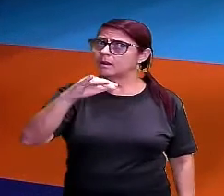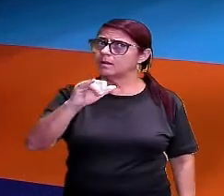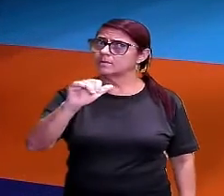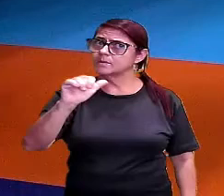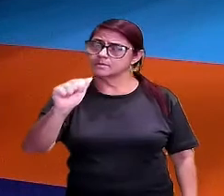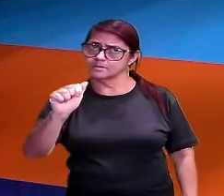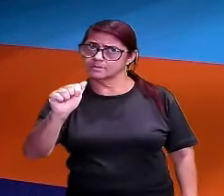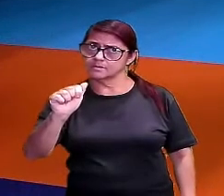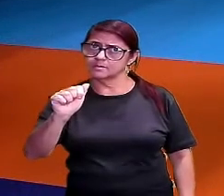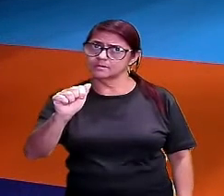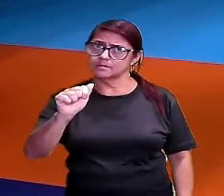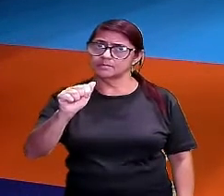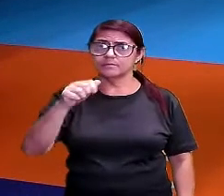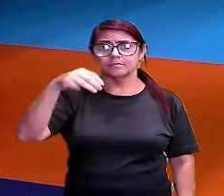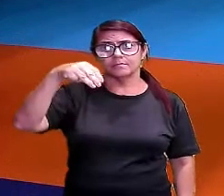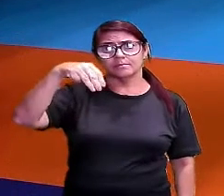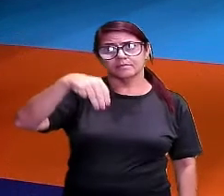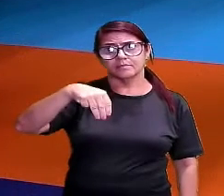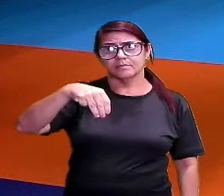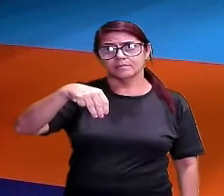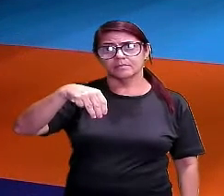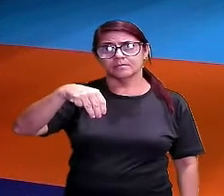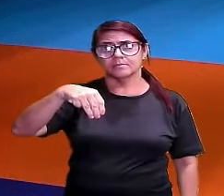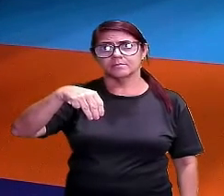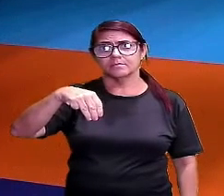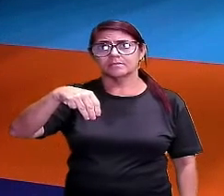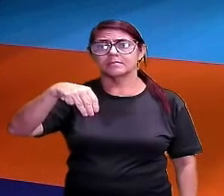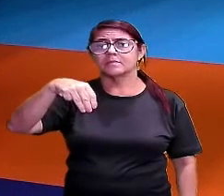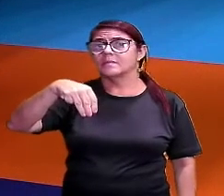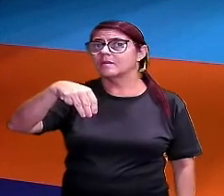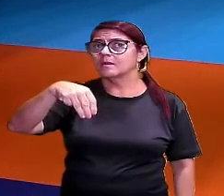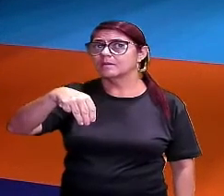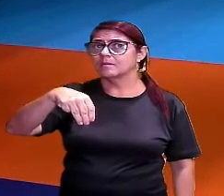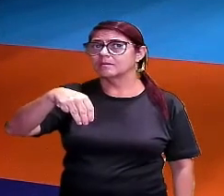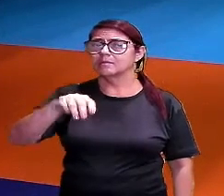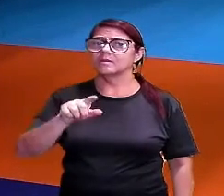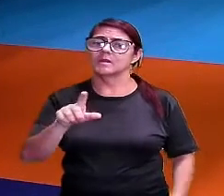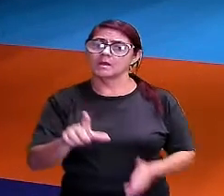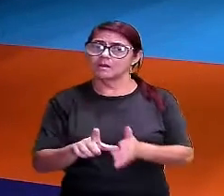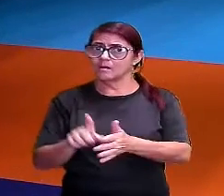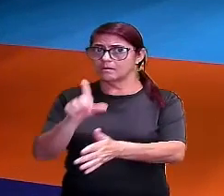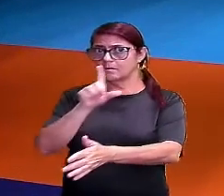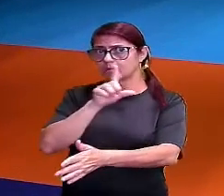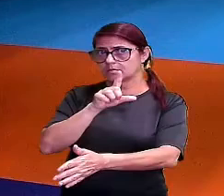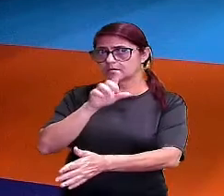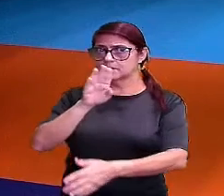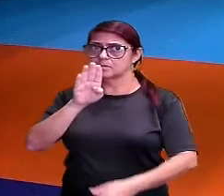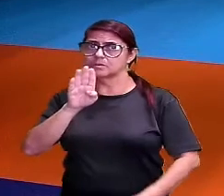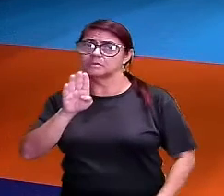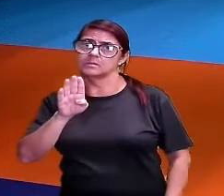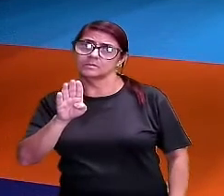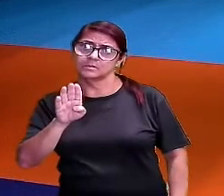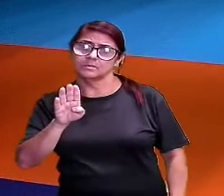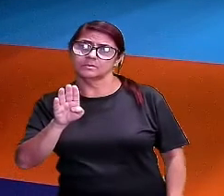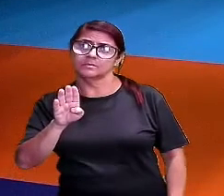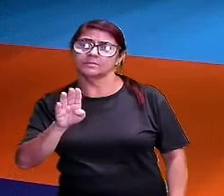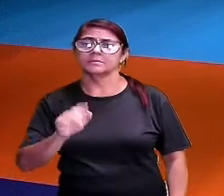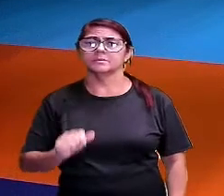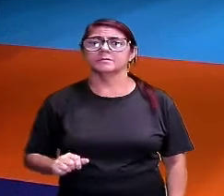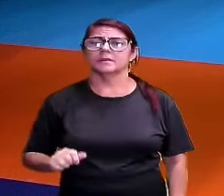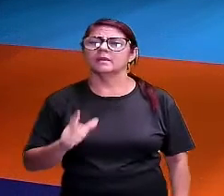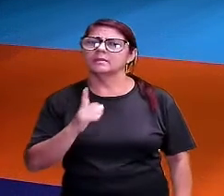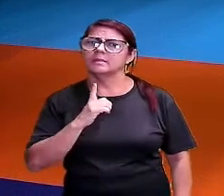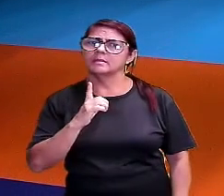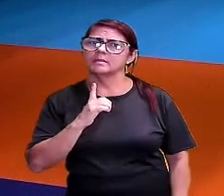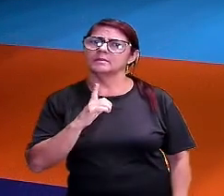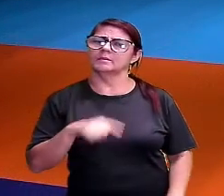M. Vocês estão conseguindo ver aí? Um M antes da letrinha B, tá? Temos